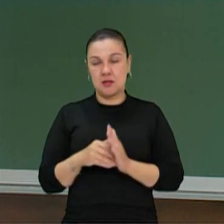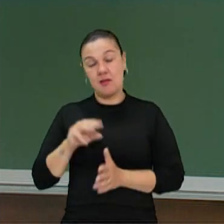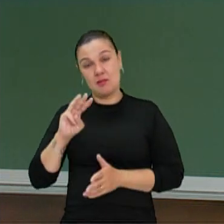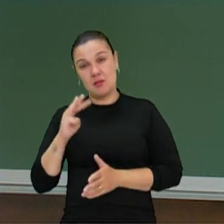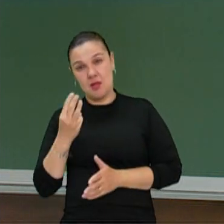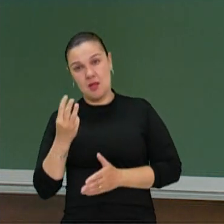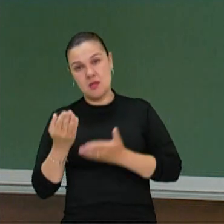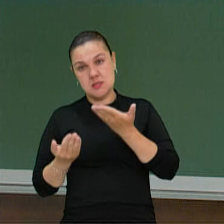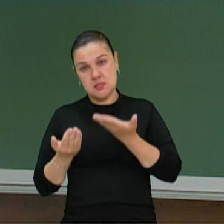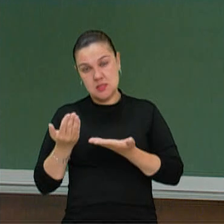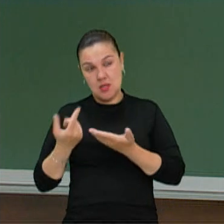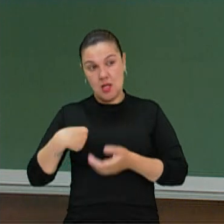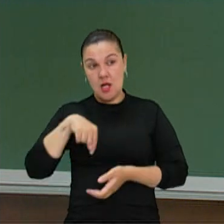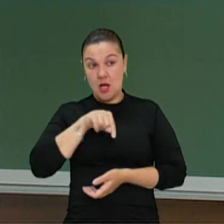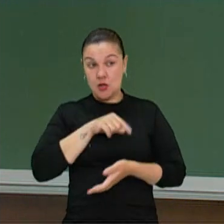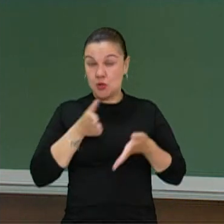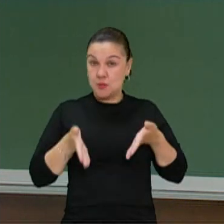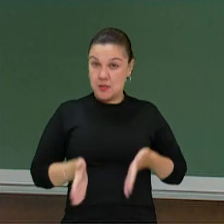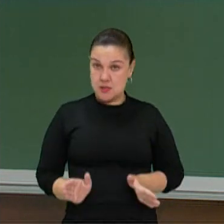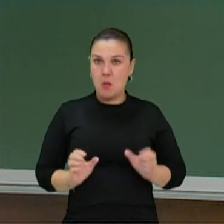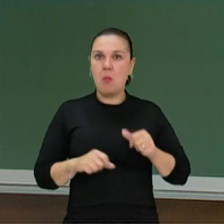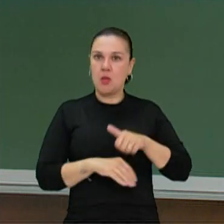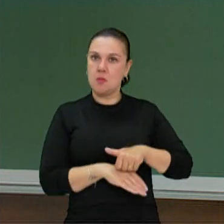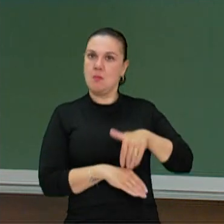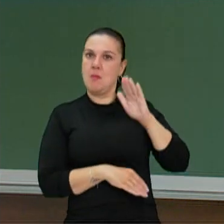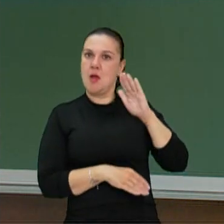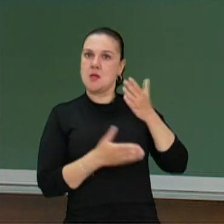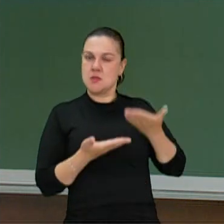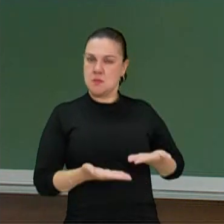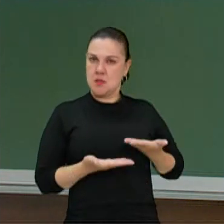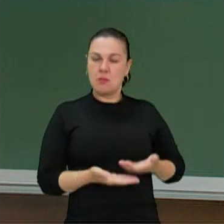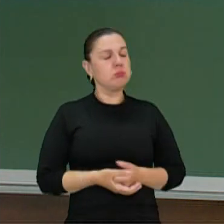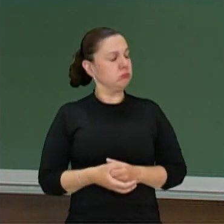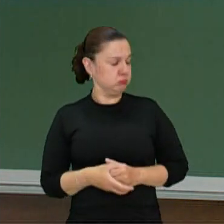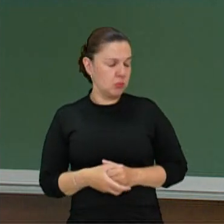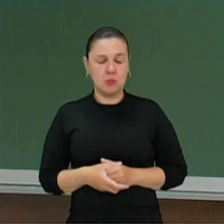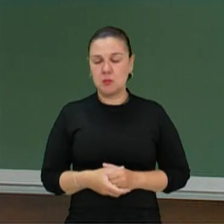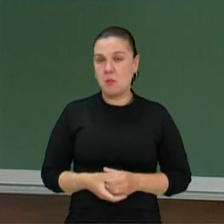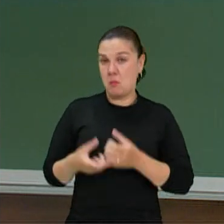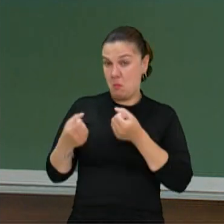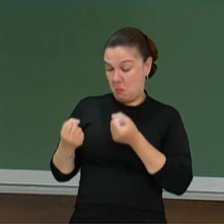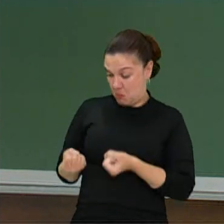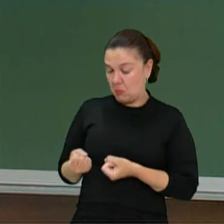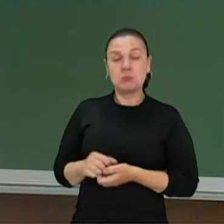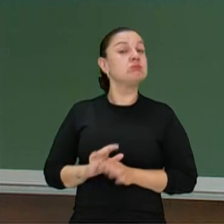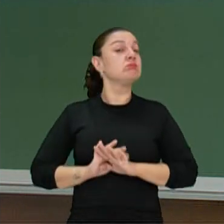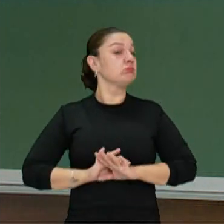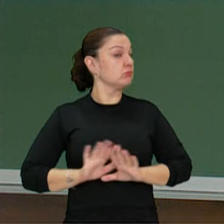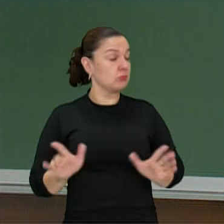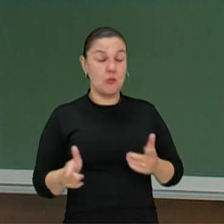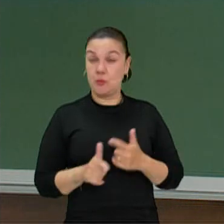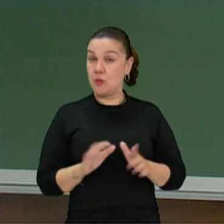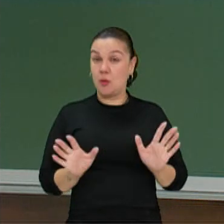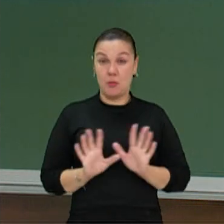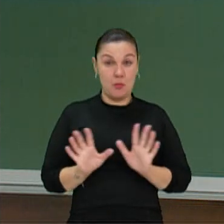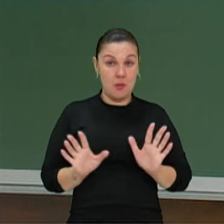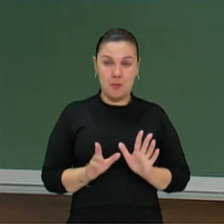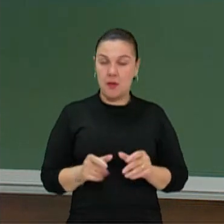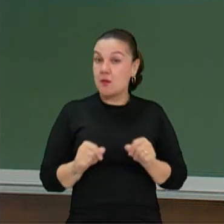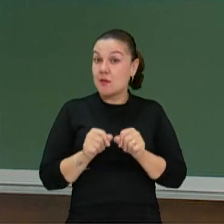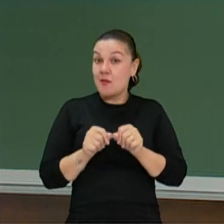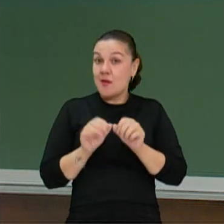nossa, nós quando nascemos. Pode nascer com menor peso? Pode. Pode nascer com maior? Pode também. E isso